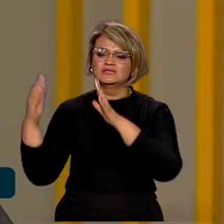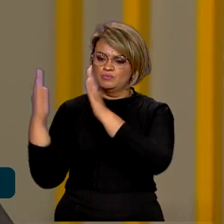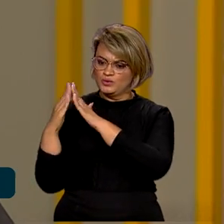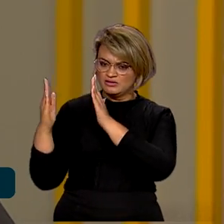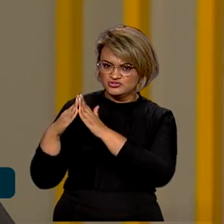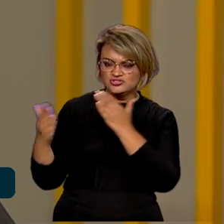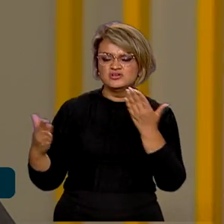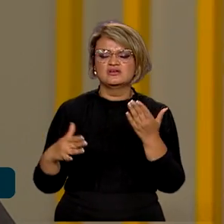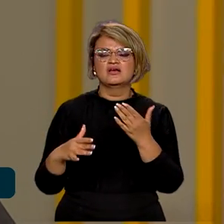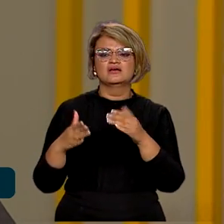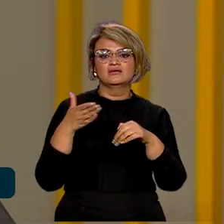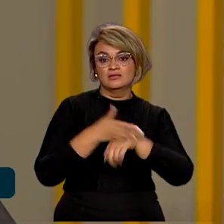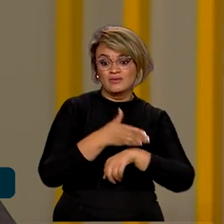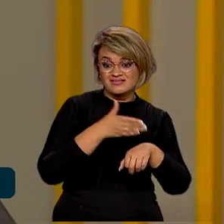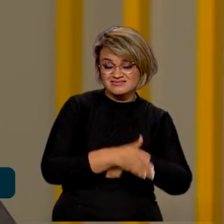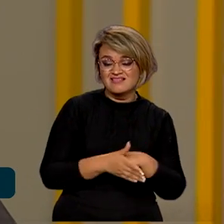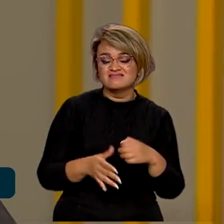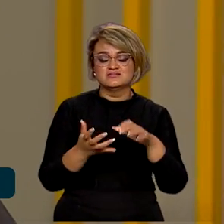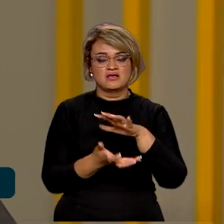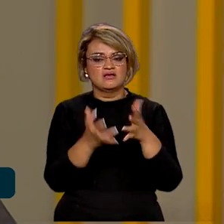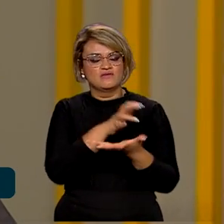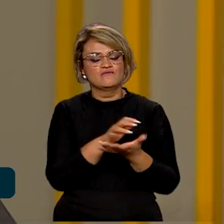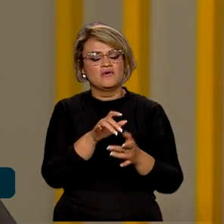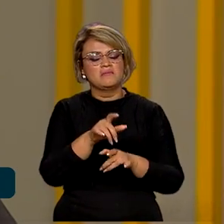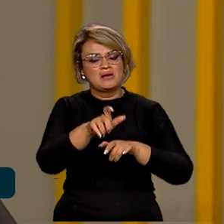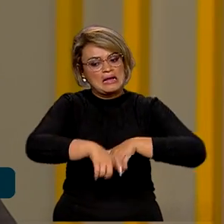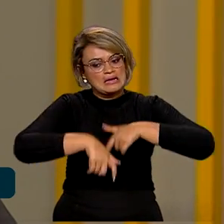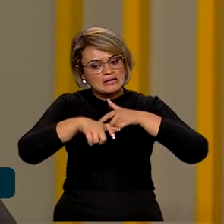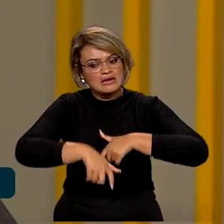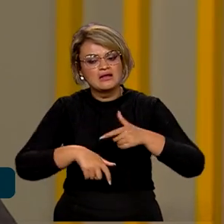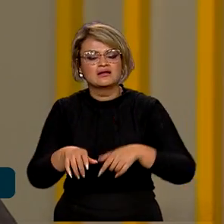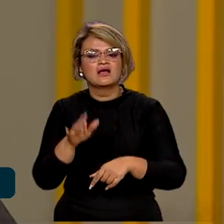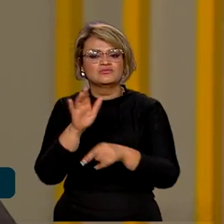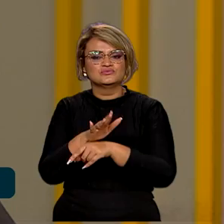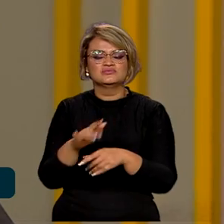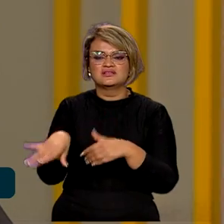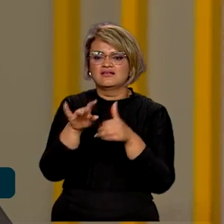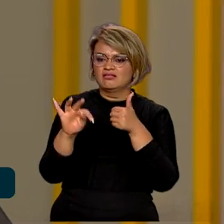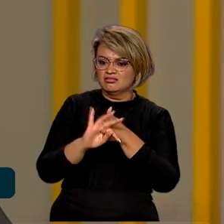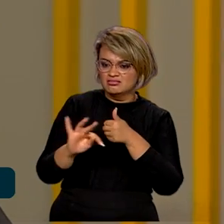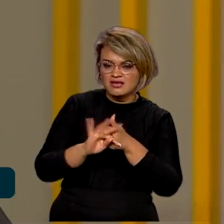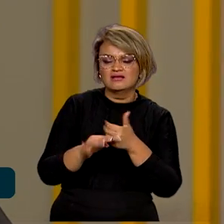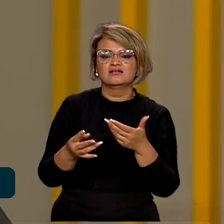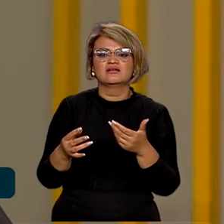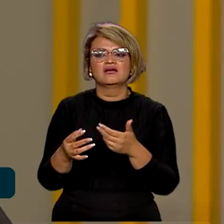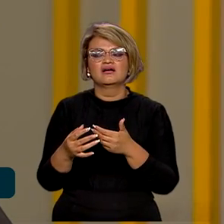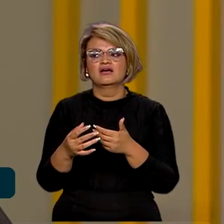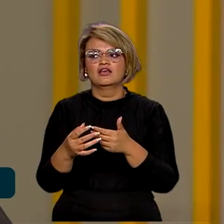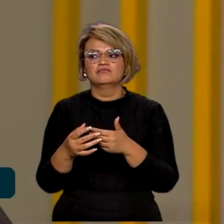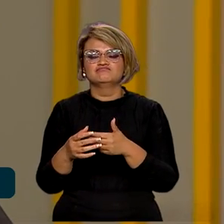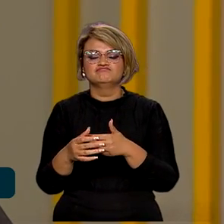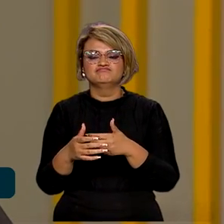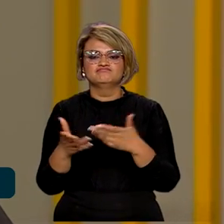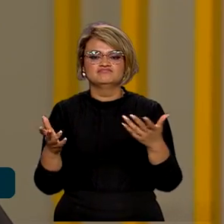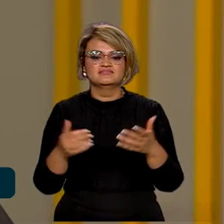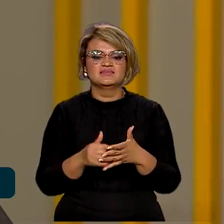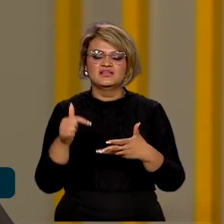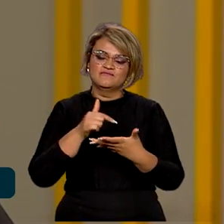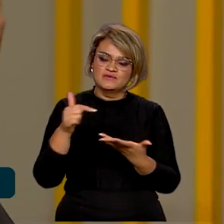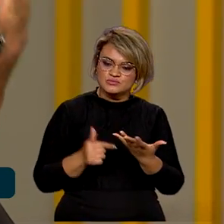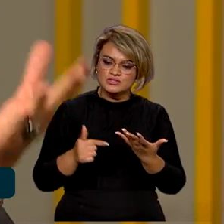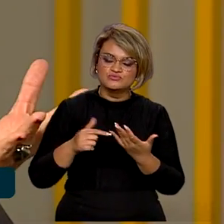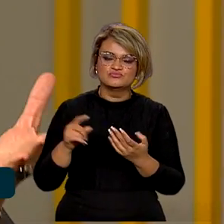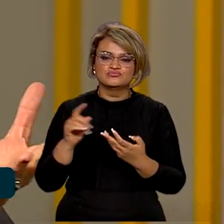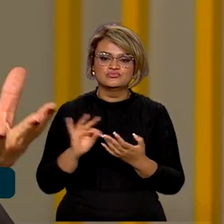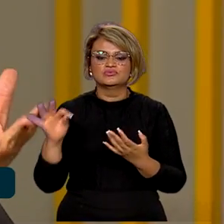moradia, do acesso, da reforma agrária, do acesso à assistência técnica e extensão rural, né? E esses eixos todos,